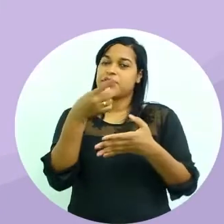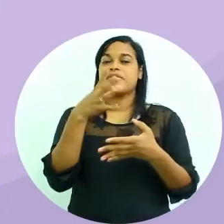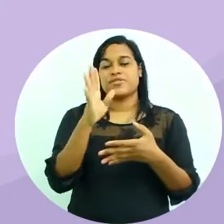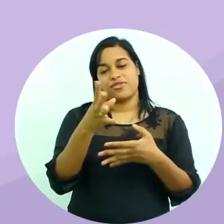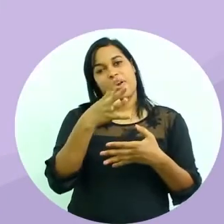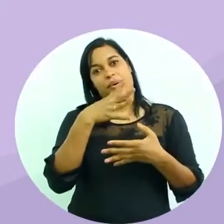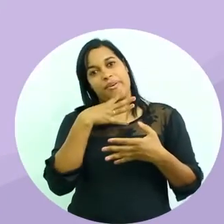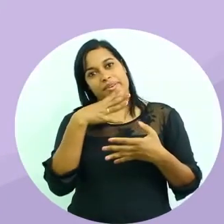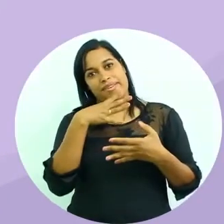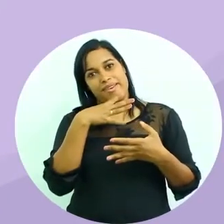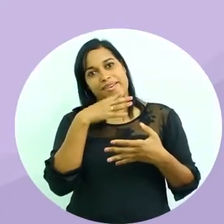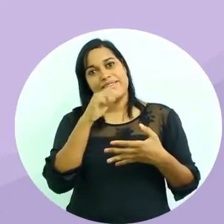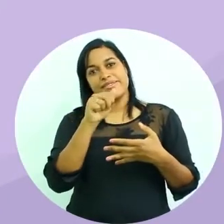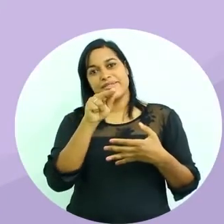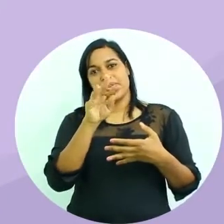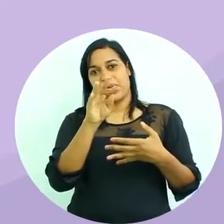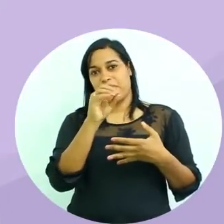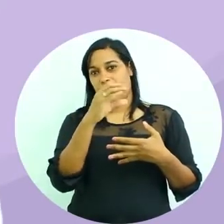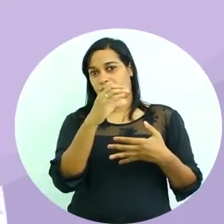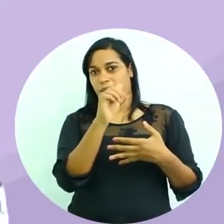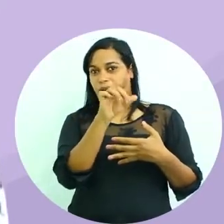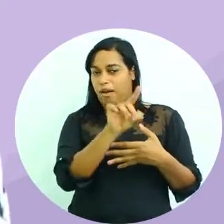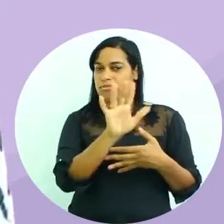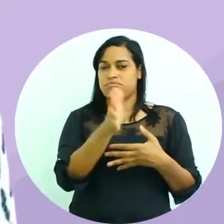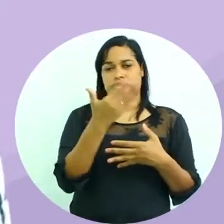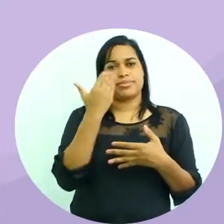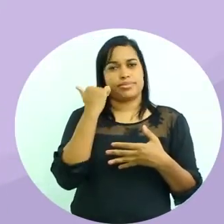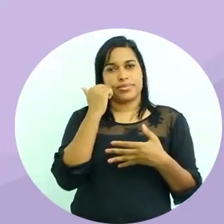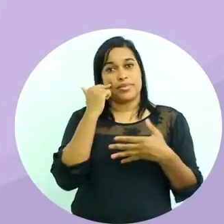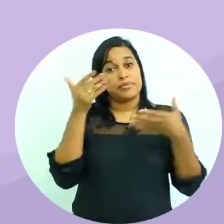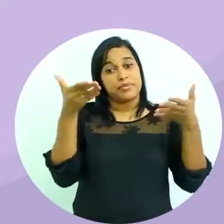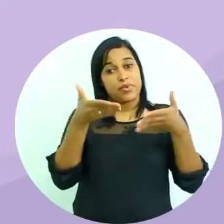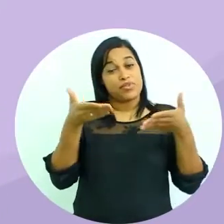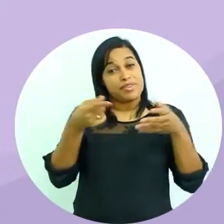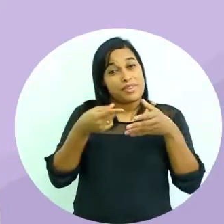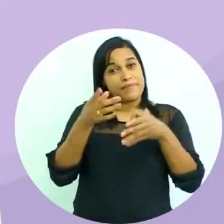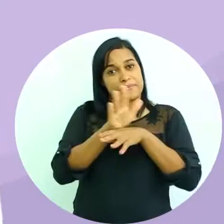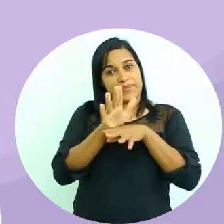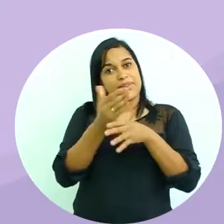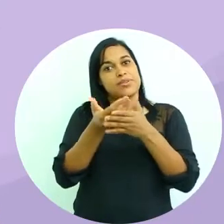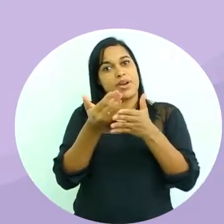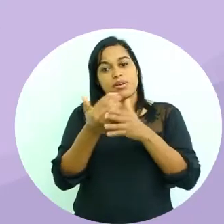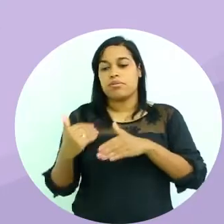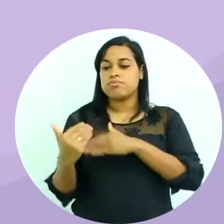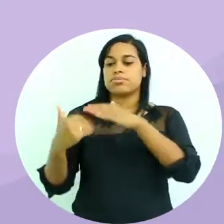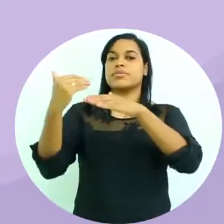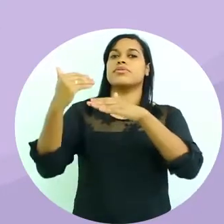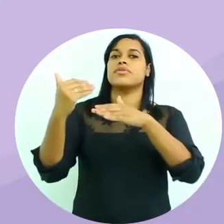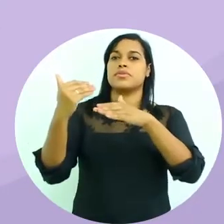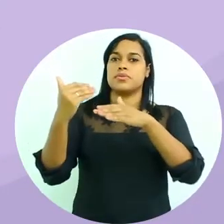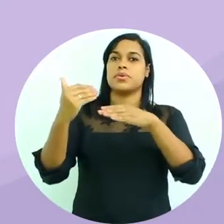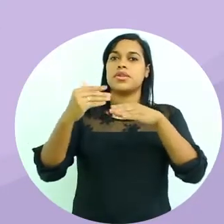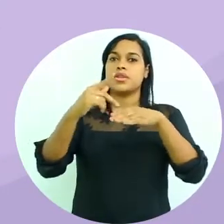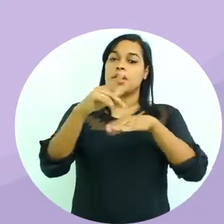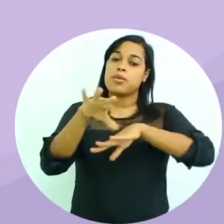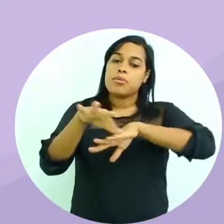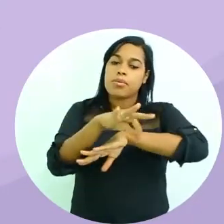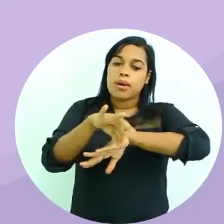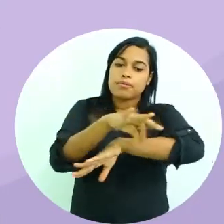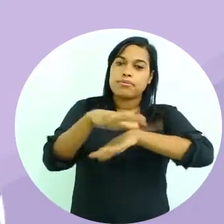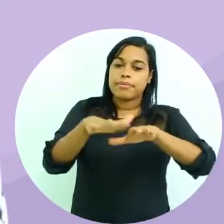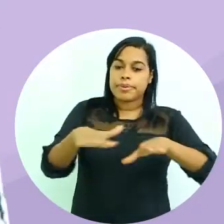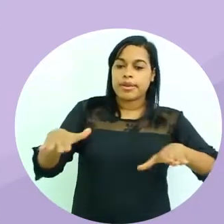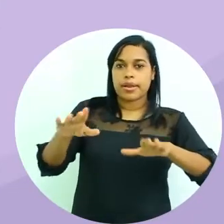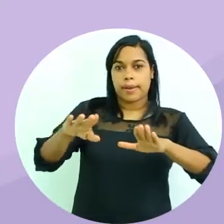estudante, agora que você já conhece a interface do AutoCAD e seus principais comandos, hoje na videoaula nós faremos o desenvolvimento de uma planta baixa